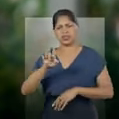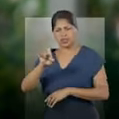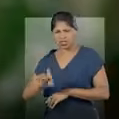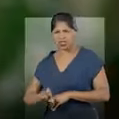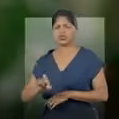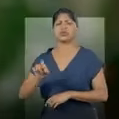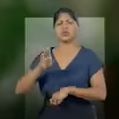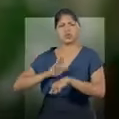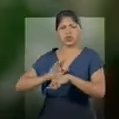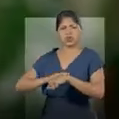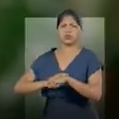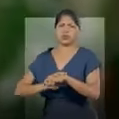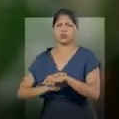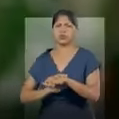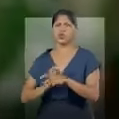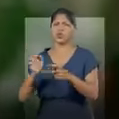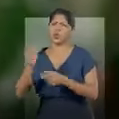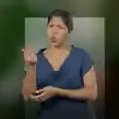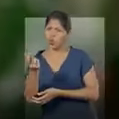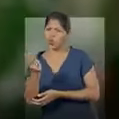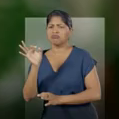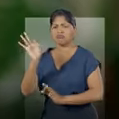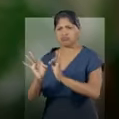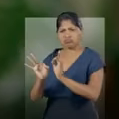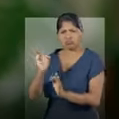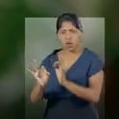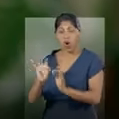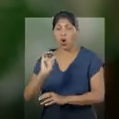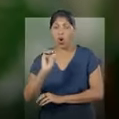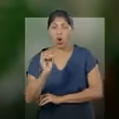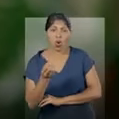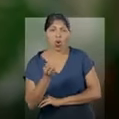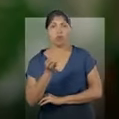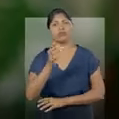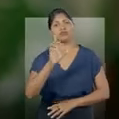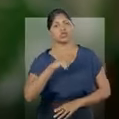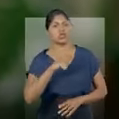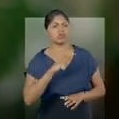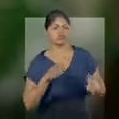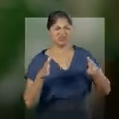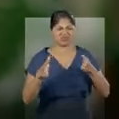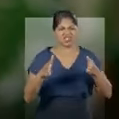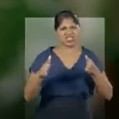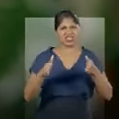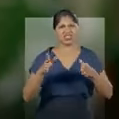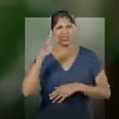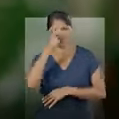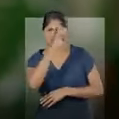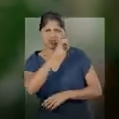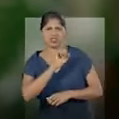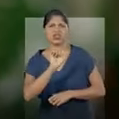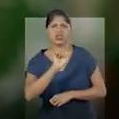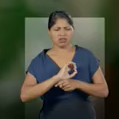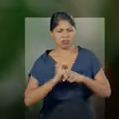momentos, inclusive, regulares de economia no seu curso, seja, inclusive, no próprio período mais difícil